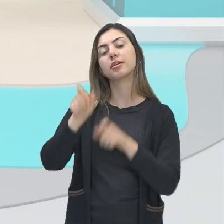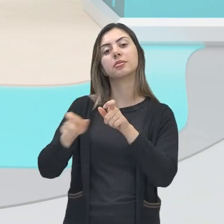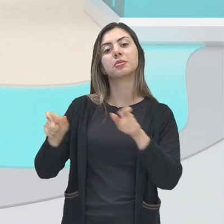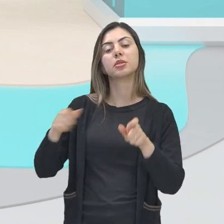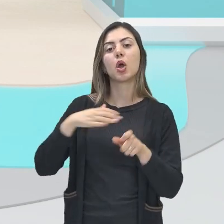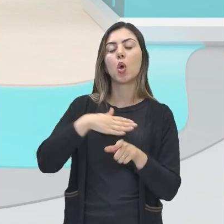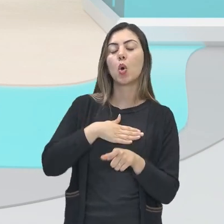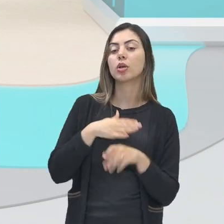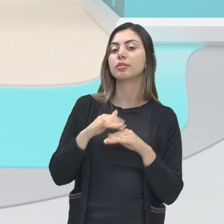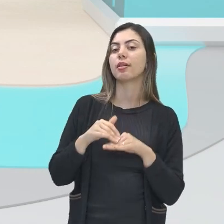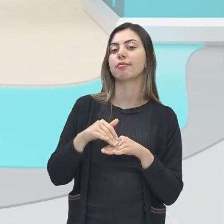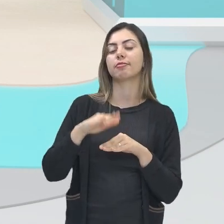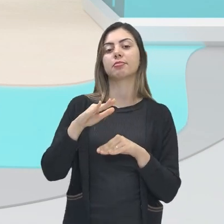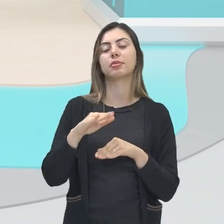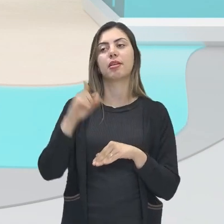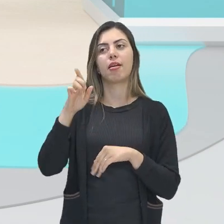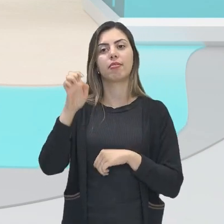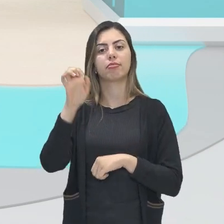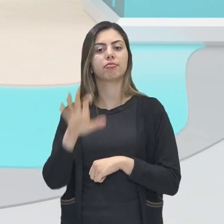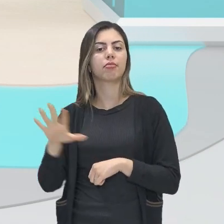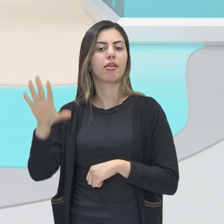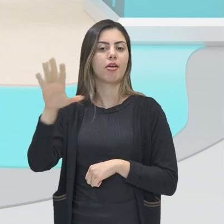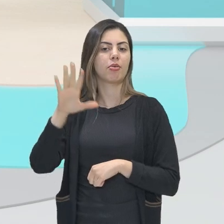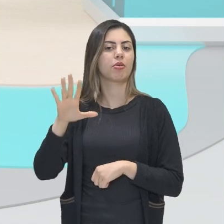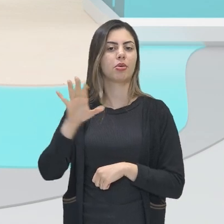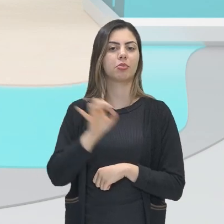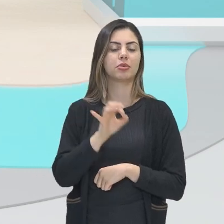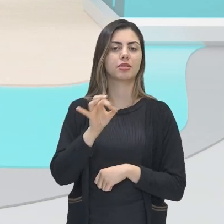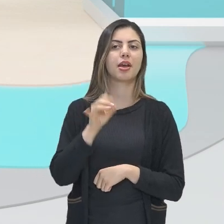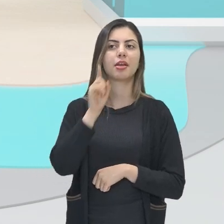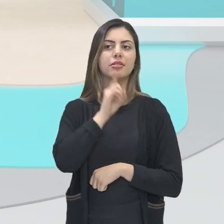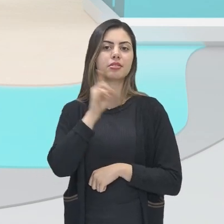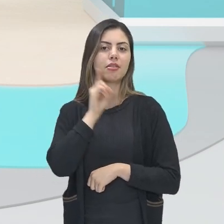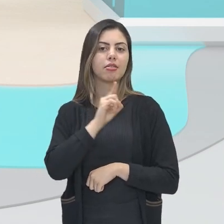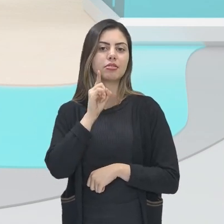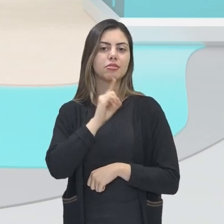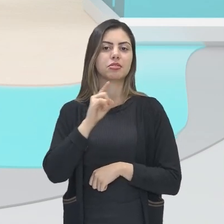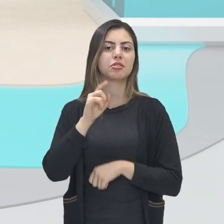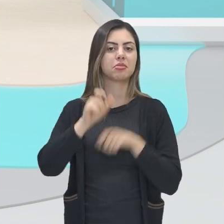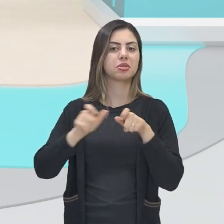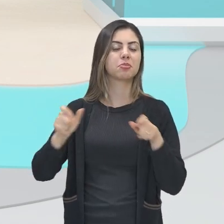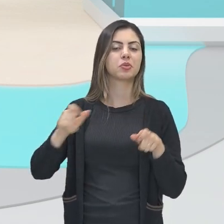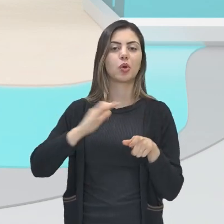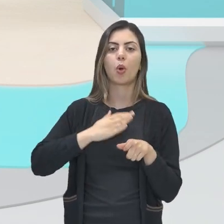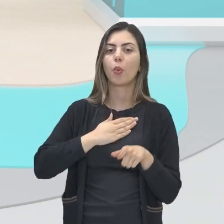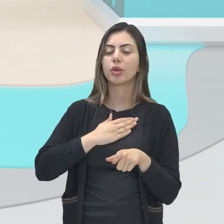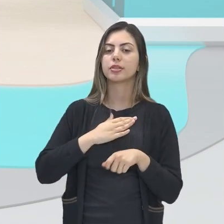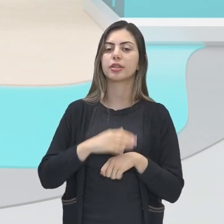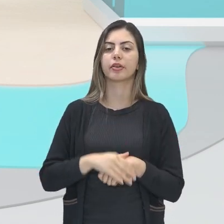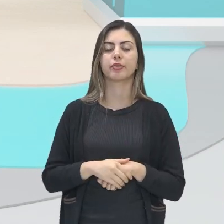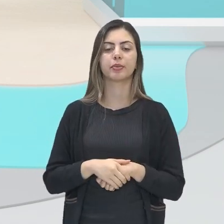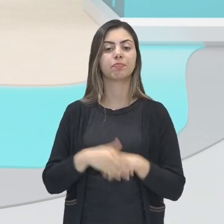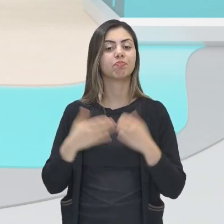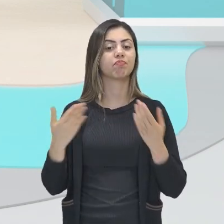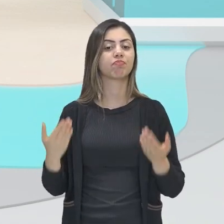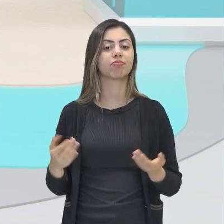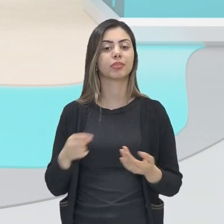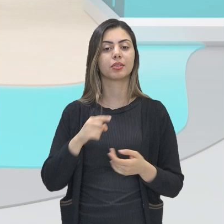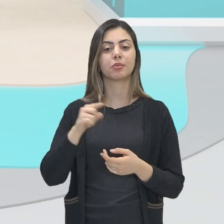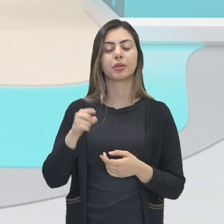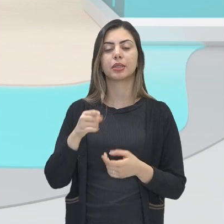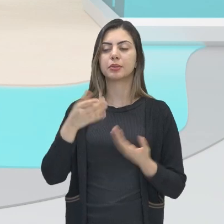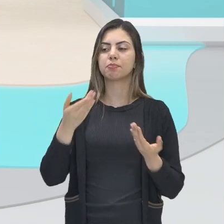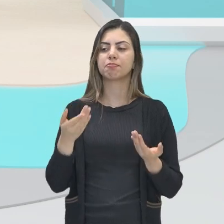uma febre lá para a Europa, né? Lá para os Estados Unidos, o pessoal gostava muito. Então, eles, em